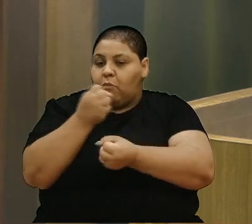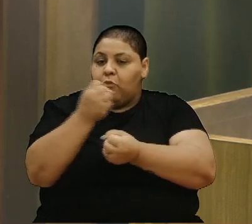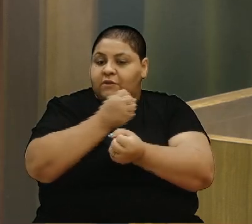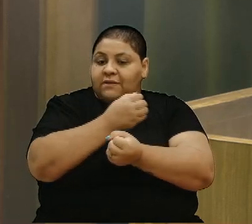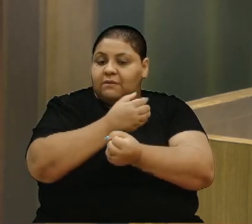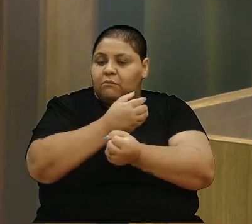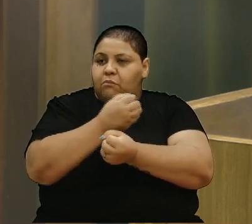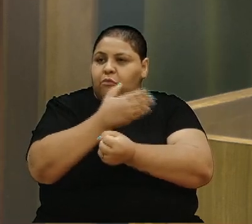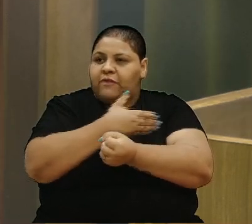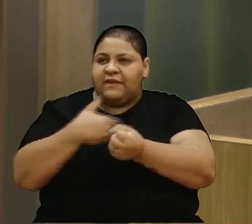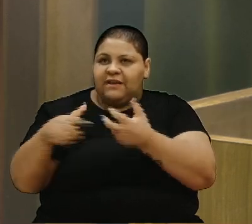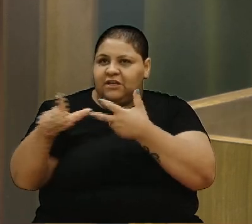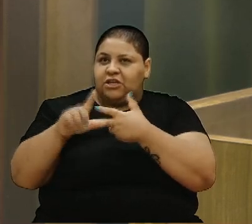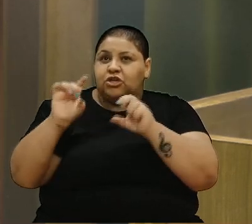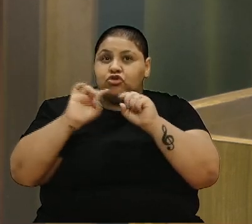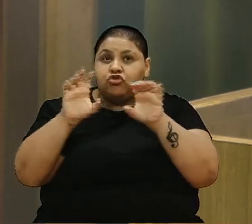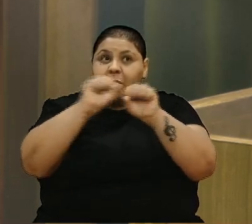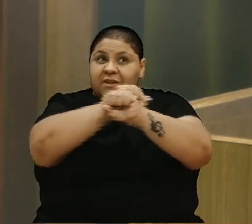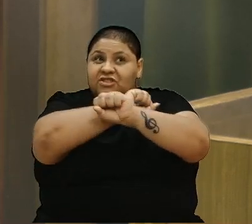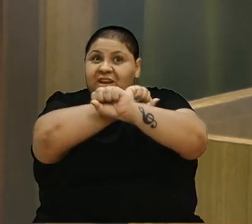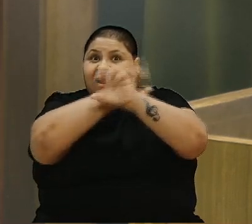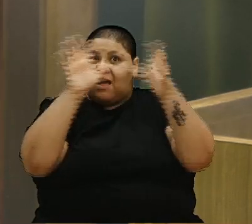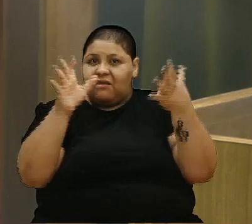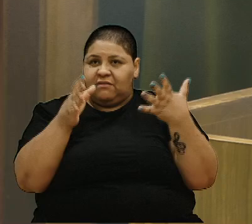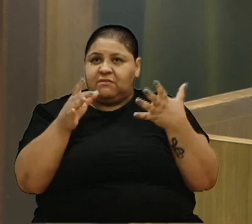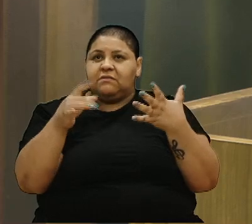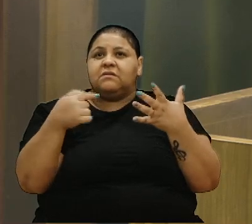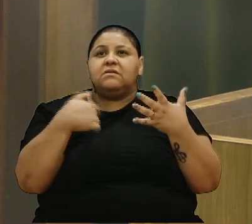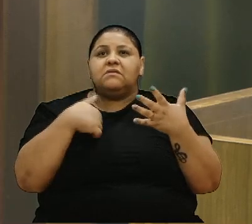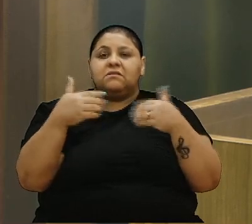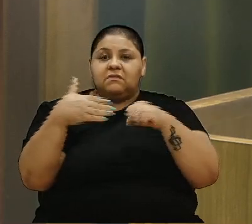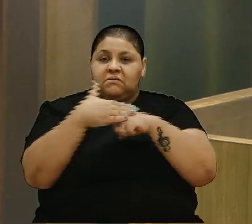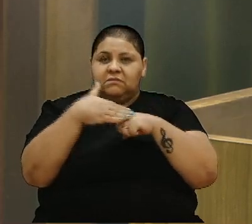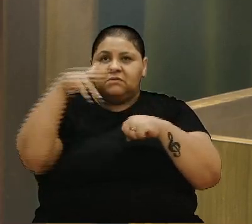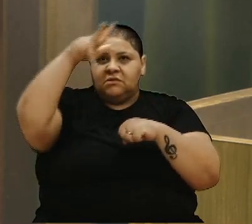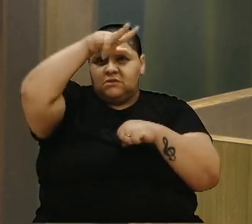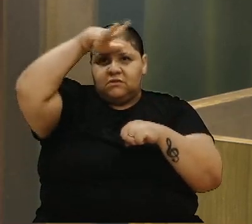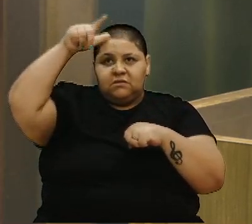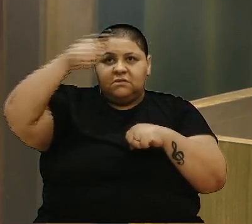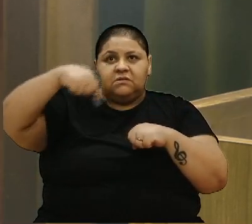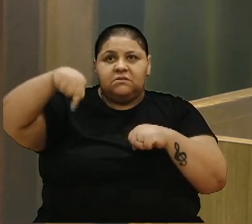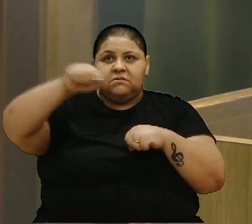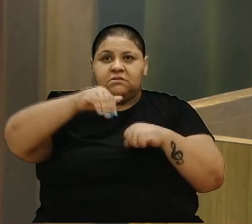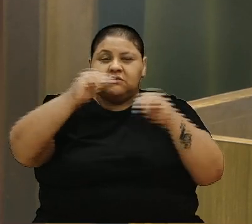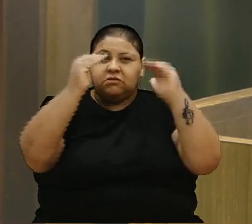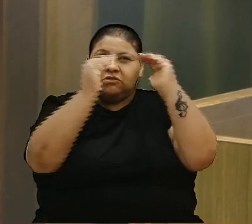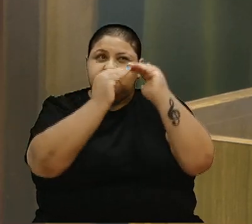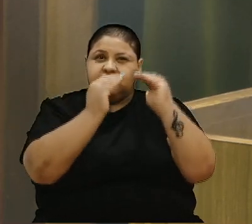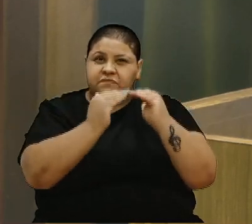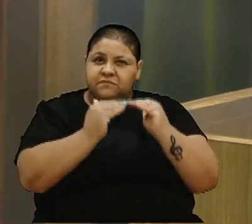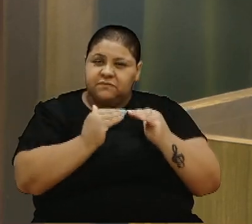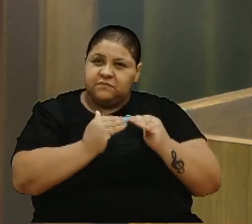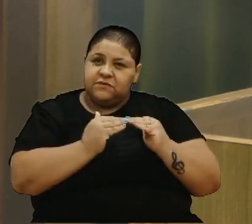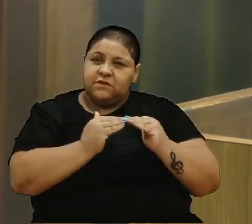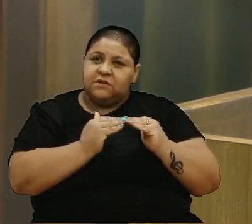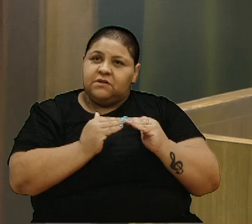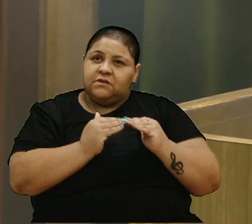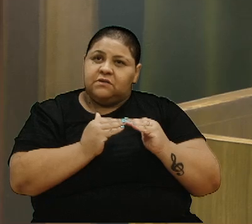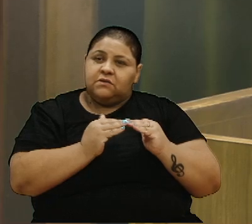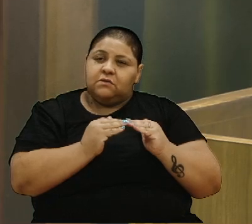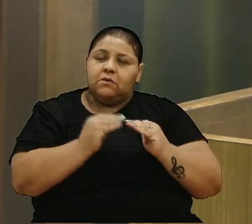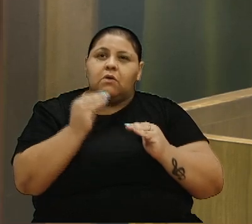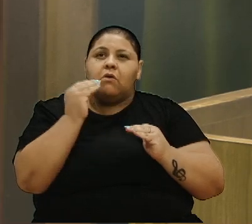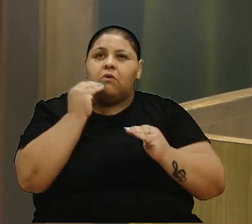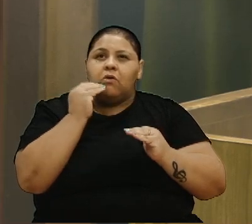legislativo. Então, só para deixar nítido essa questão, eu também vou conversar com o prefeito para nós alinharmos essa questão. É